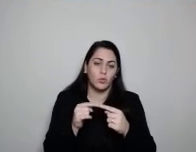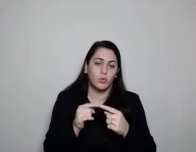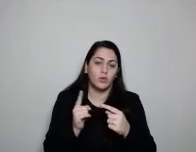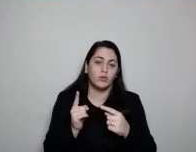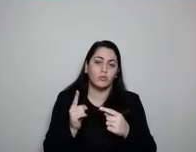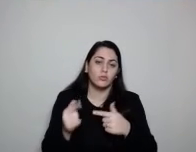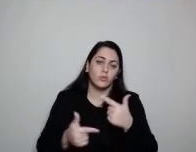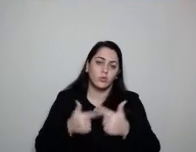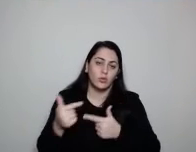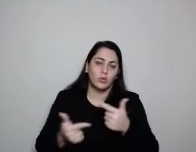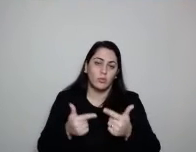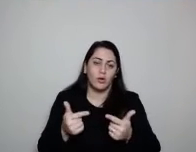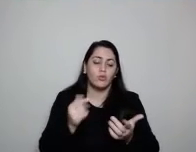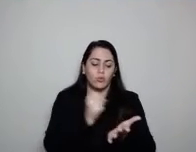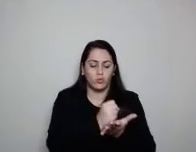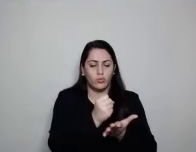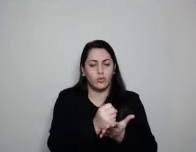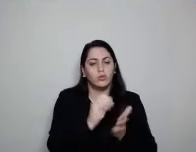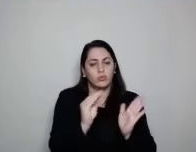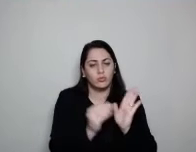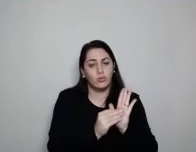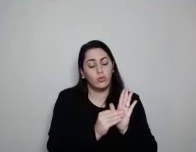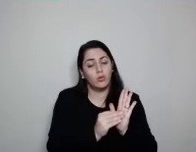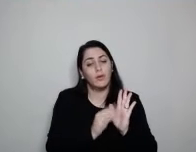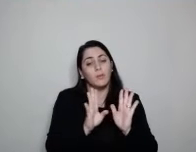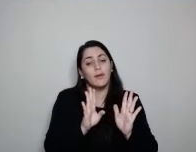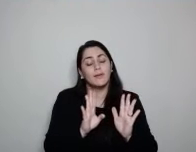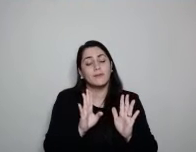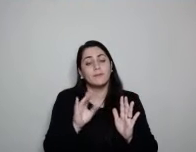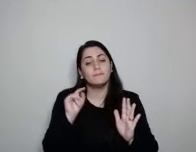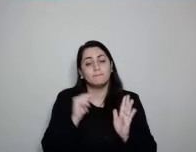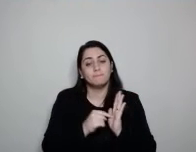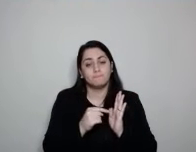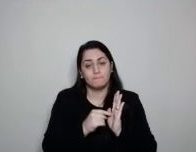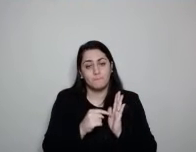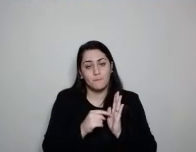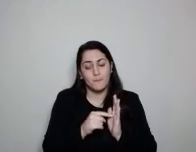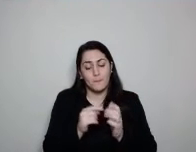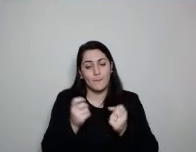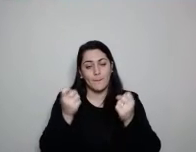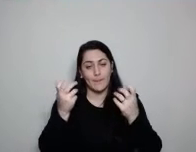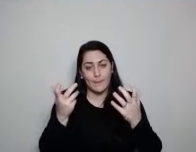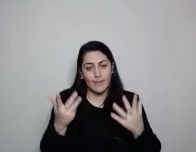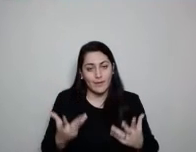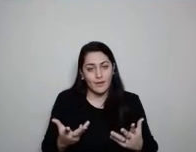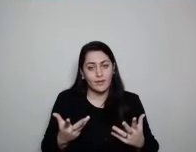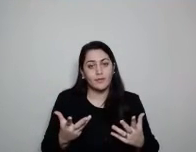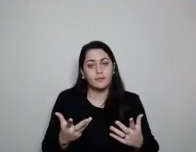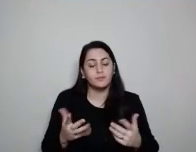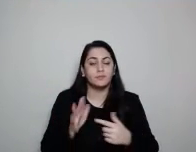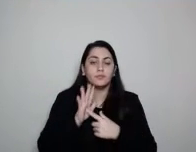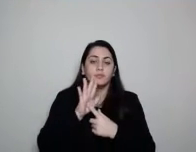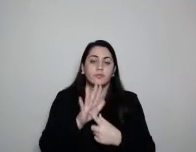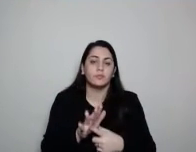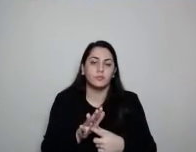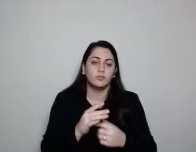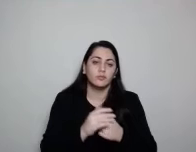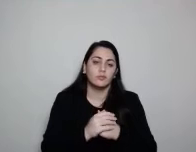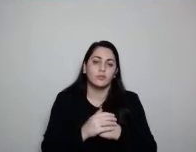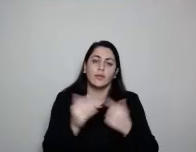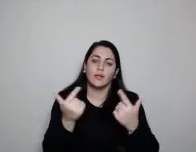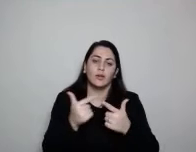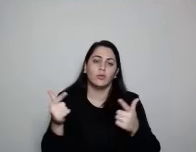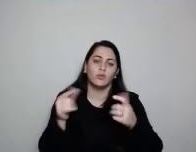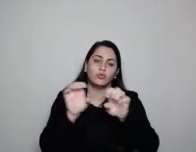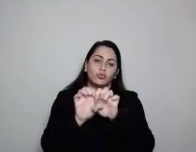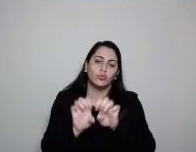contratual. Há questões de fato aqui, por exemplo, trazidas à baila, de que não havia estrutura para prestação de